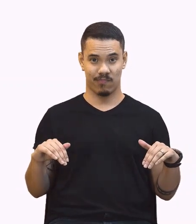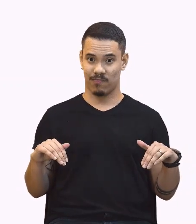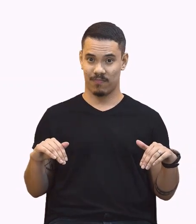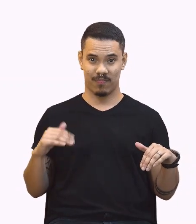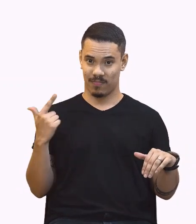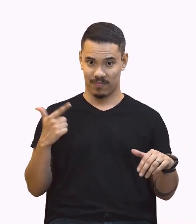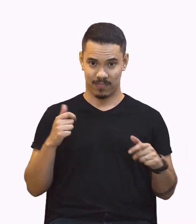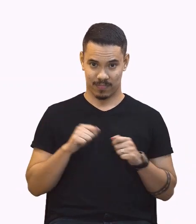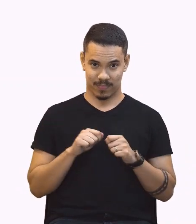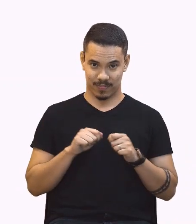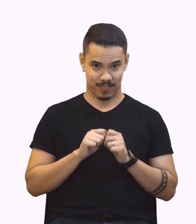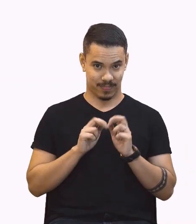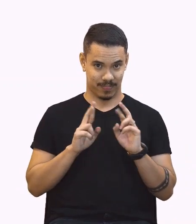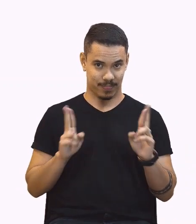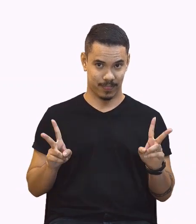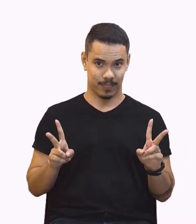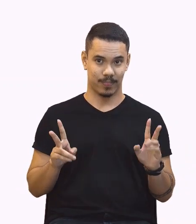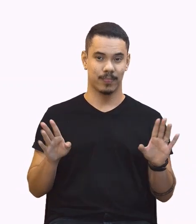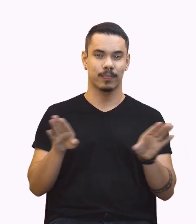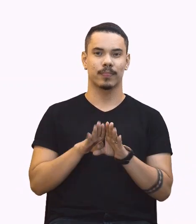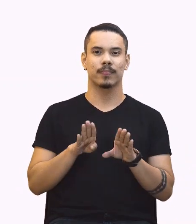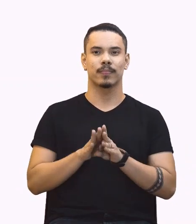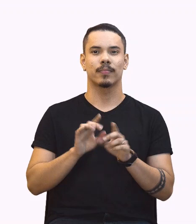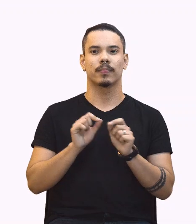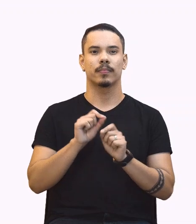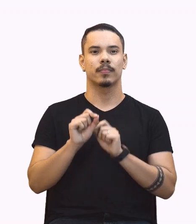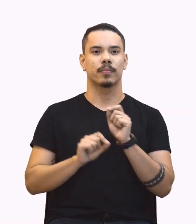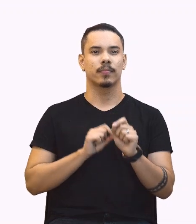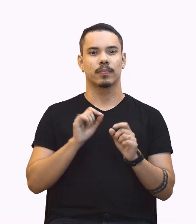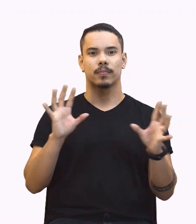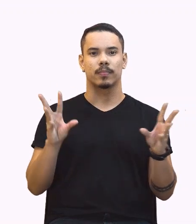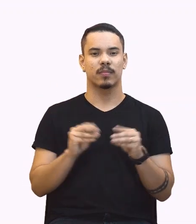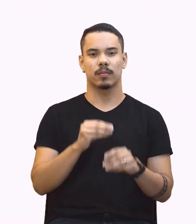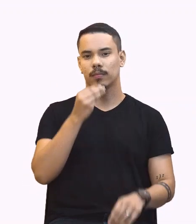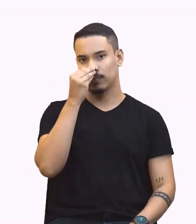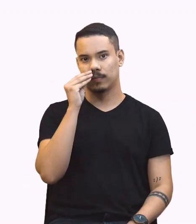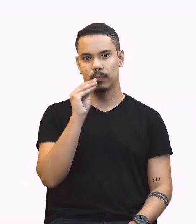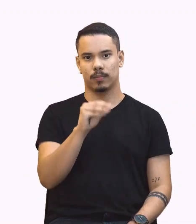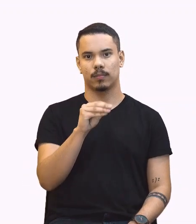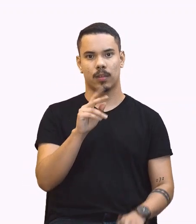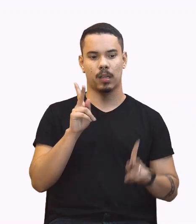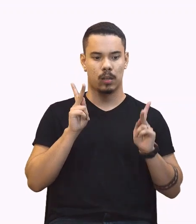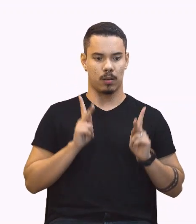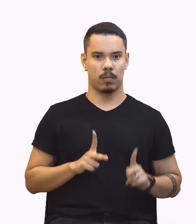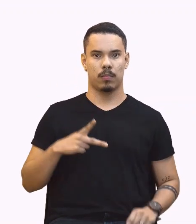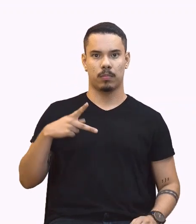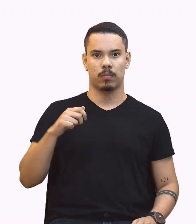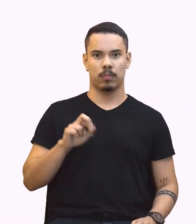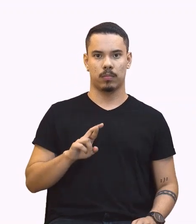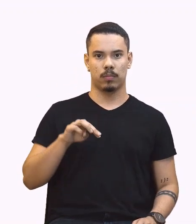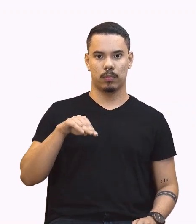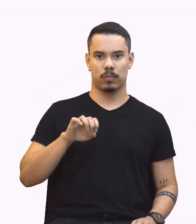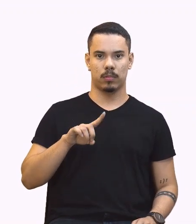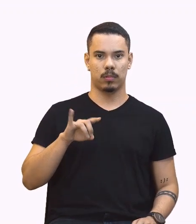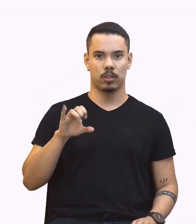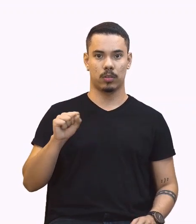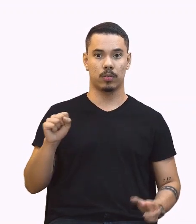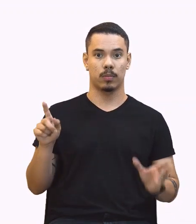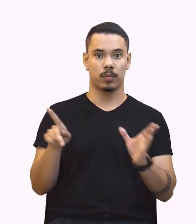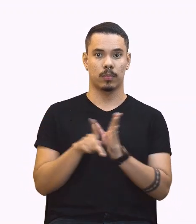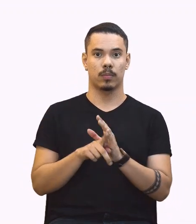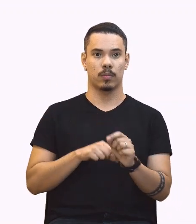distinção entre as duas? Ou ele vai simplesmente rejeitar a posição de Parmênides de que